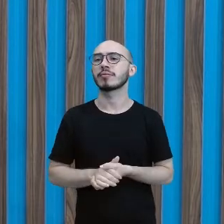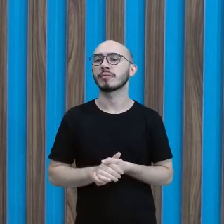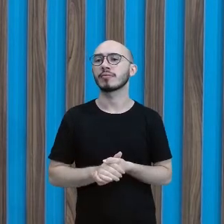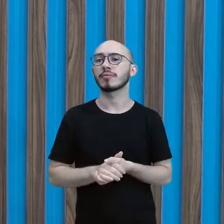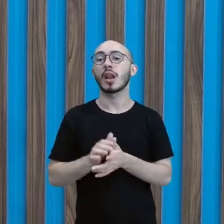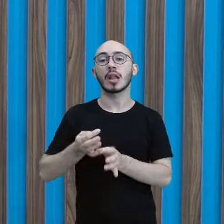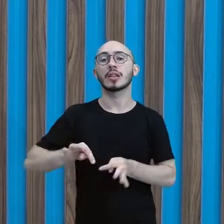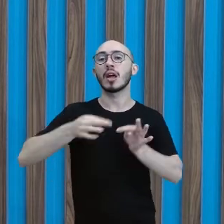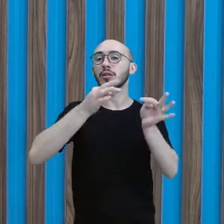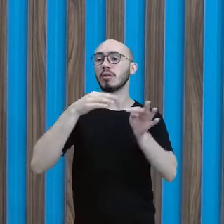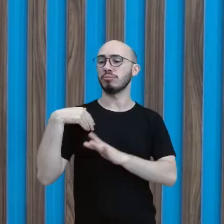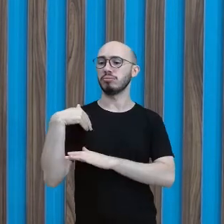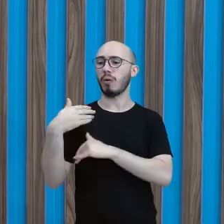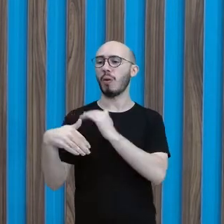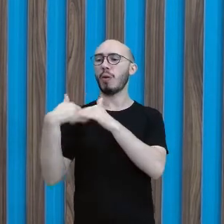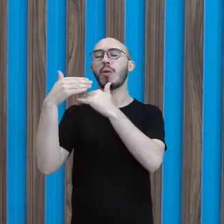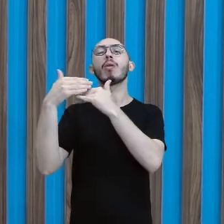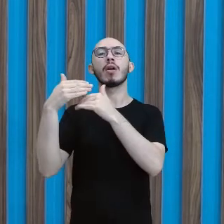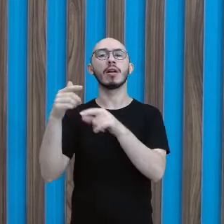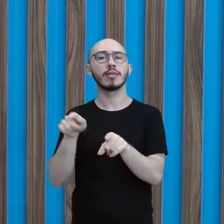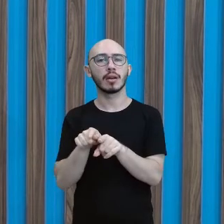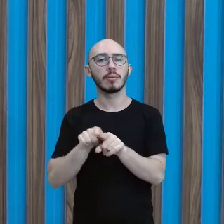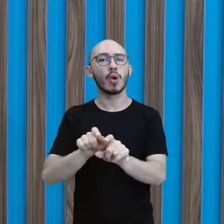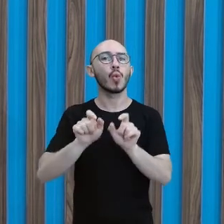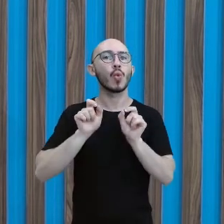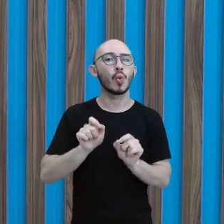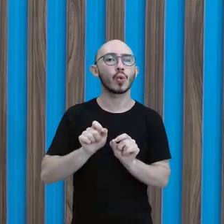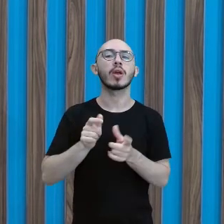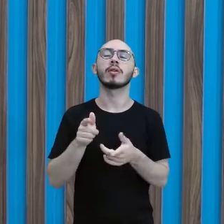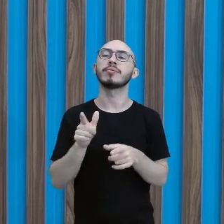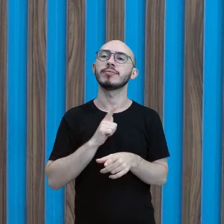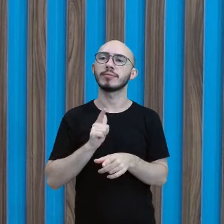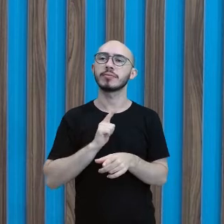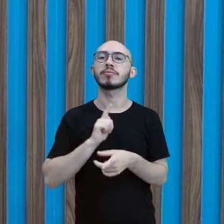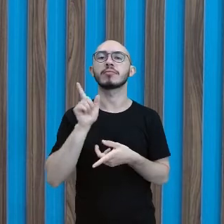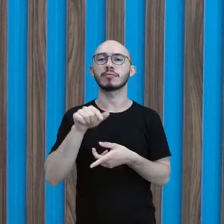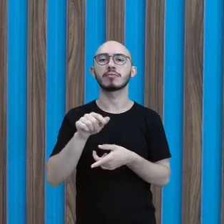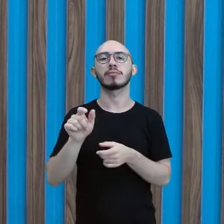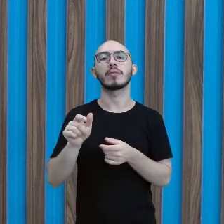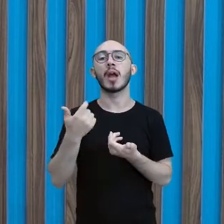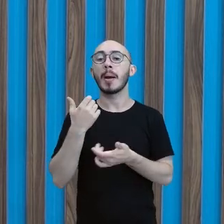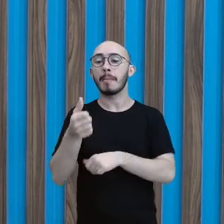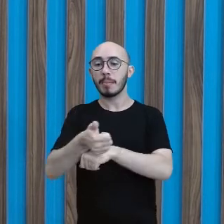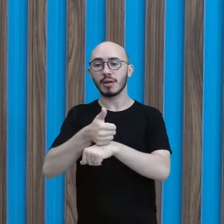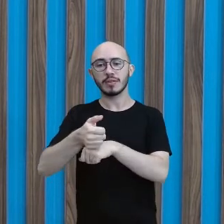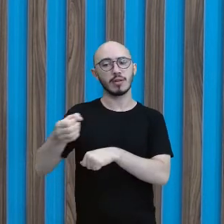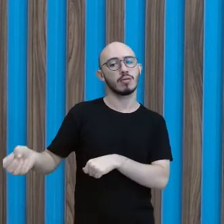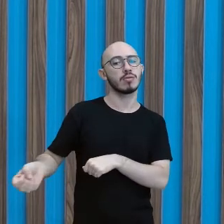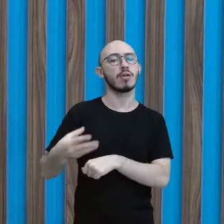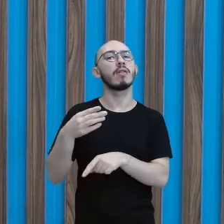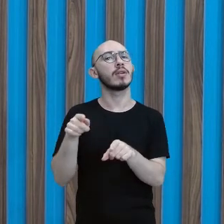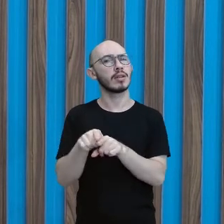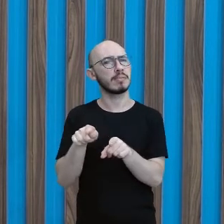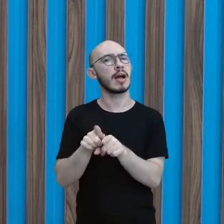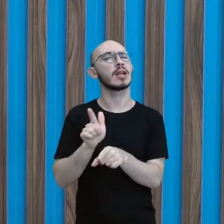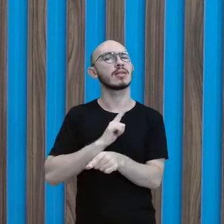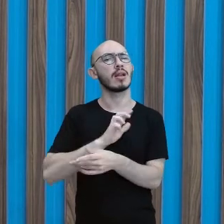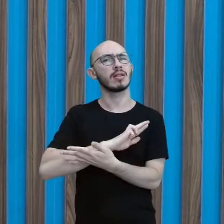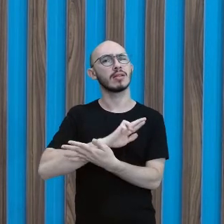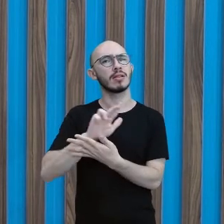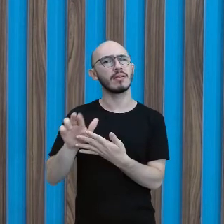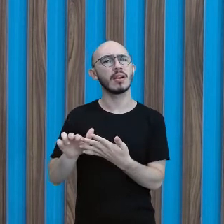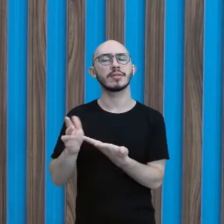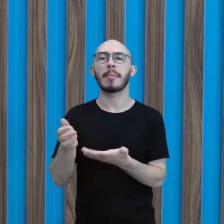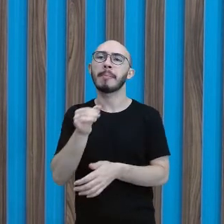progresso tecnológico, aí, o avanço tecnológico, né, e o desenvolvimento, né, de novas profissões, a gente pode citar, por exemplo, né, há um